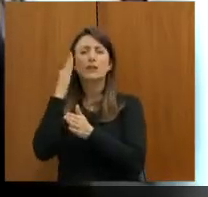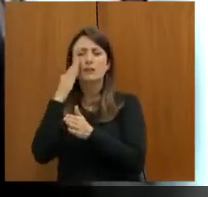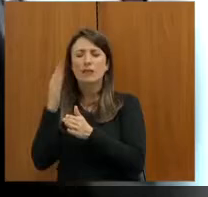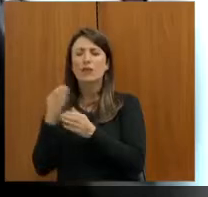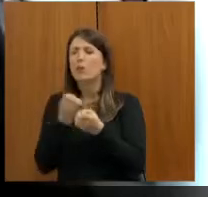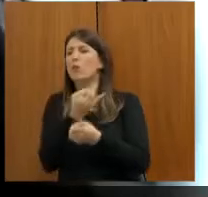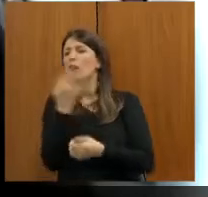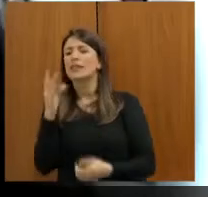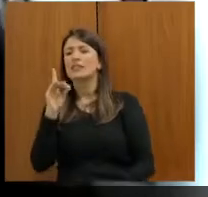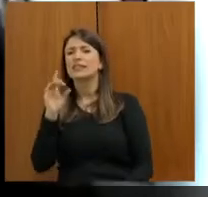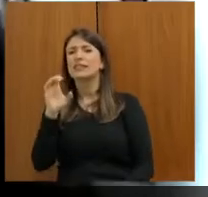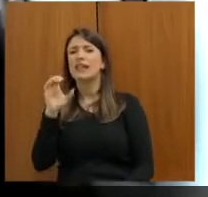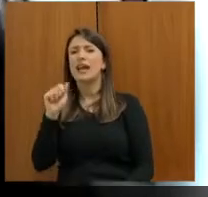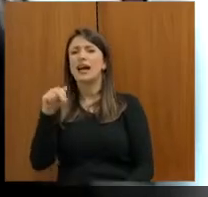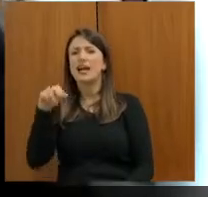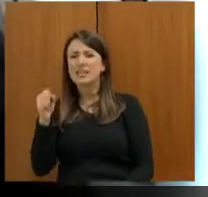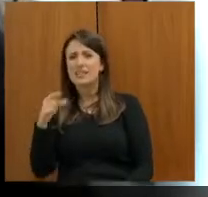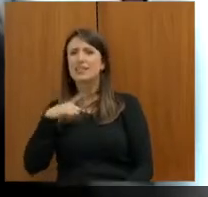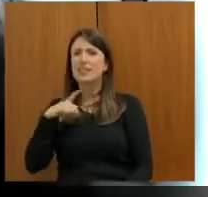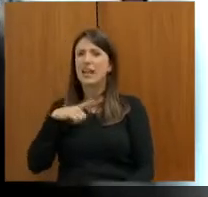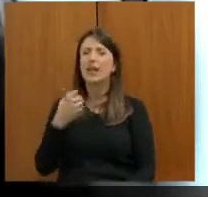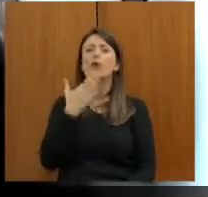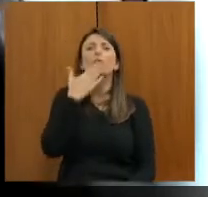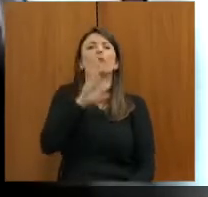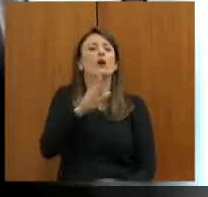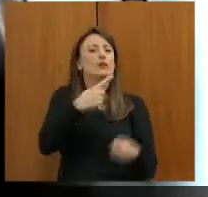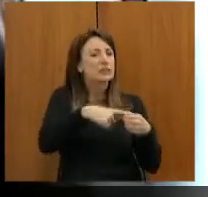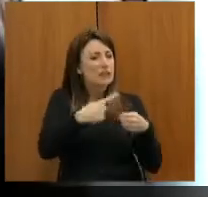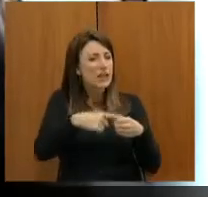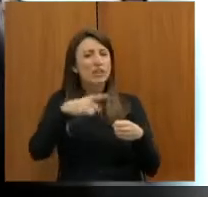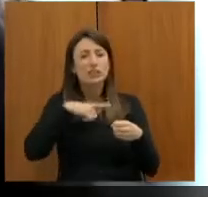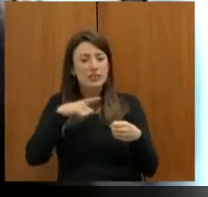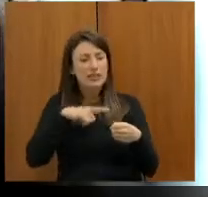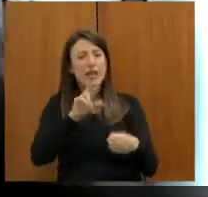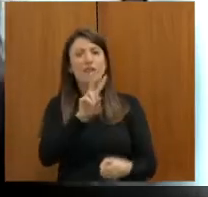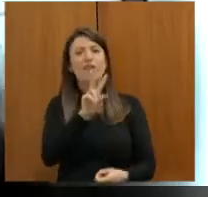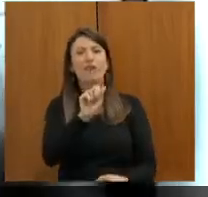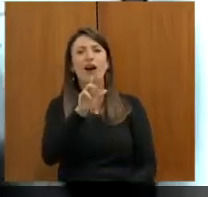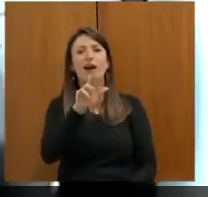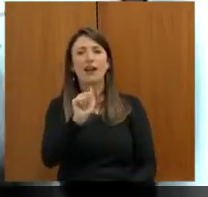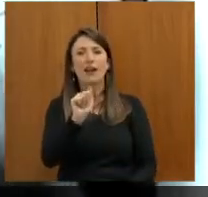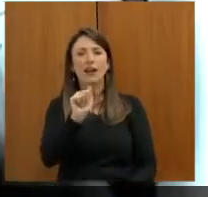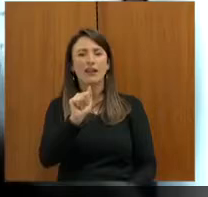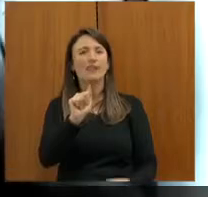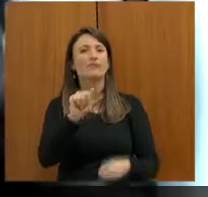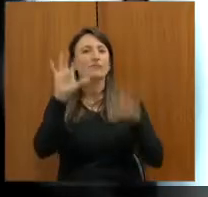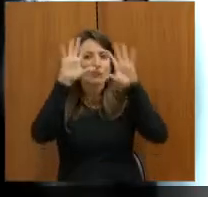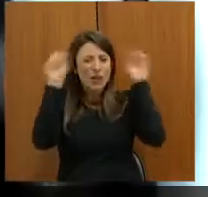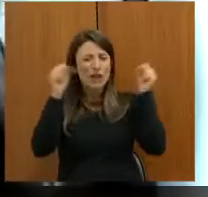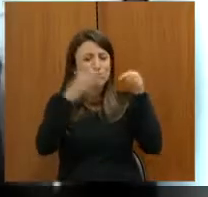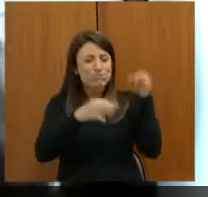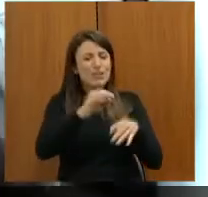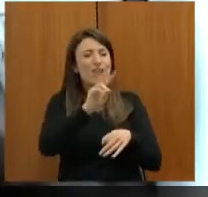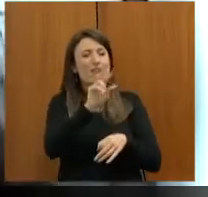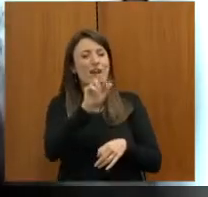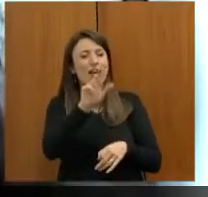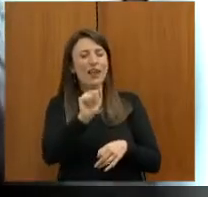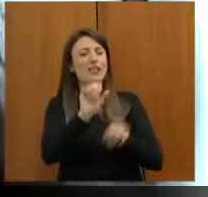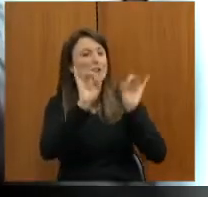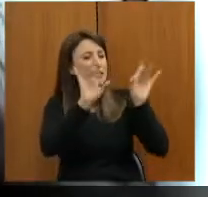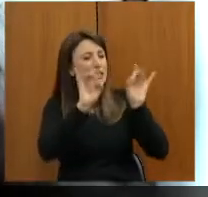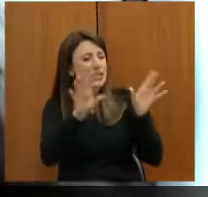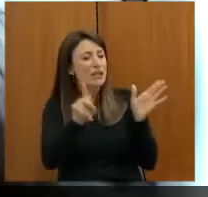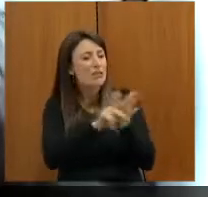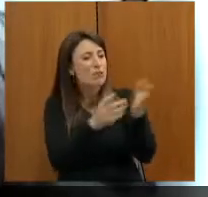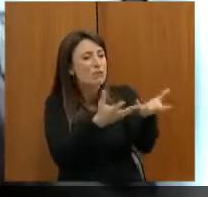anos nós temos quais cidades tem é várias especializadas delegacias especializadas